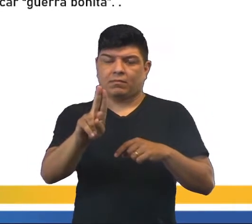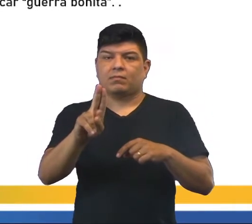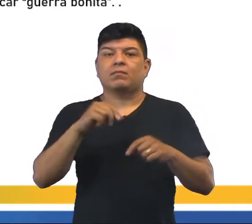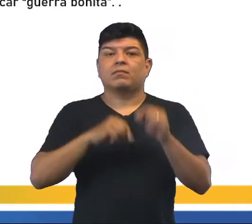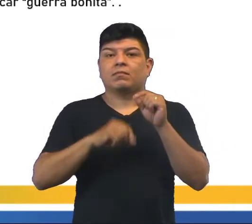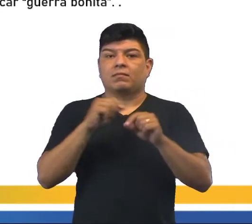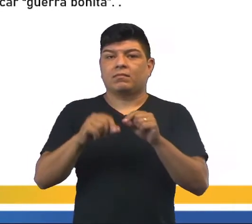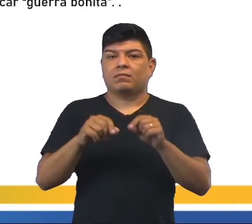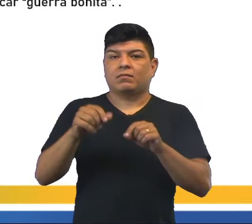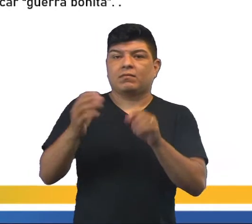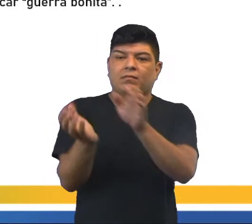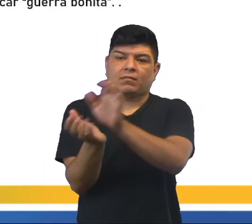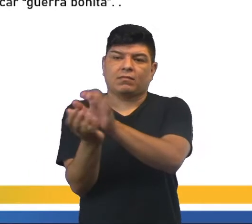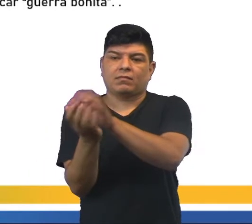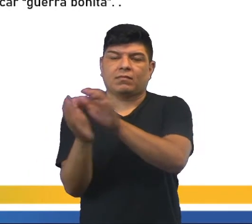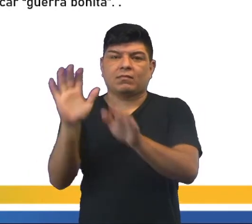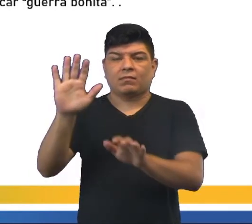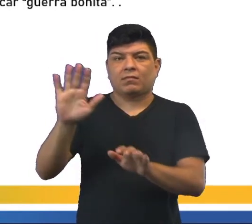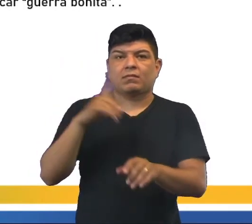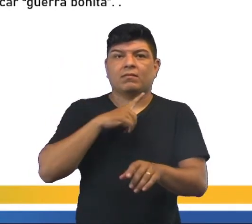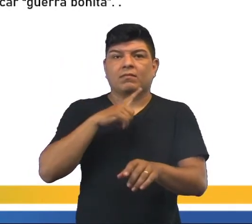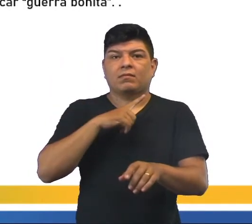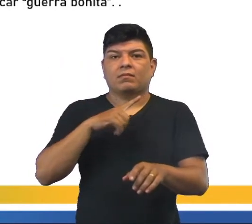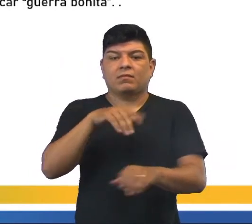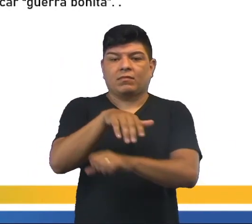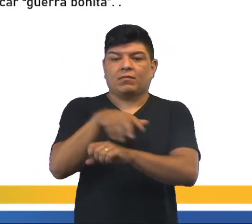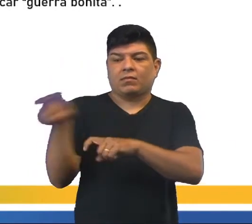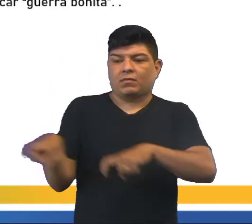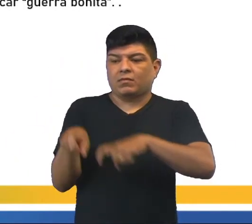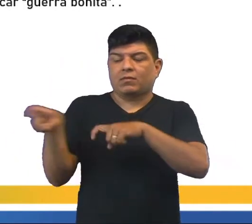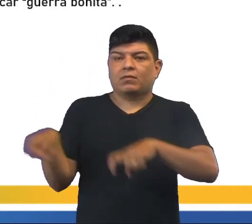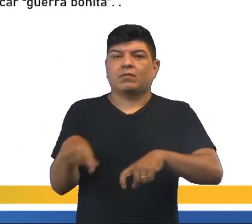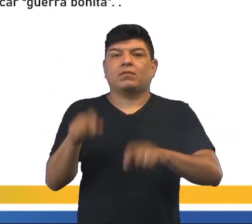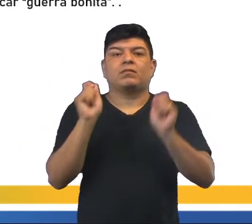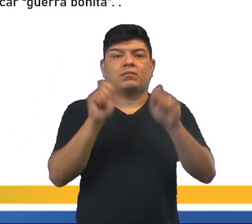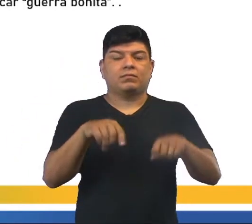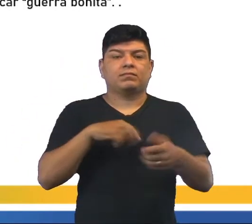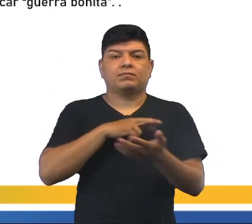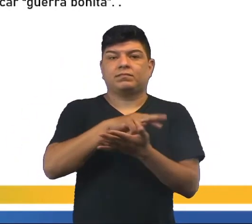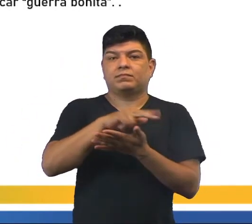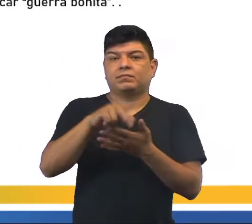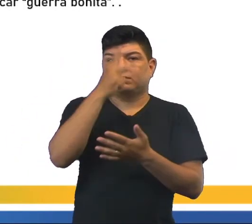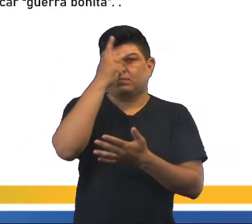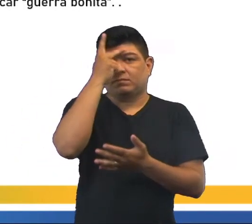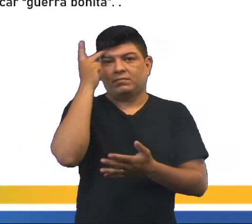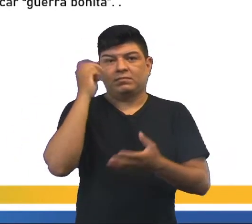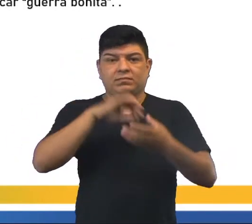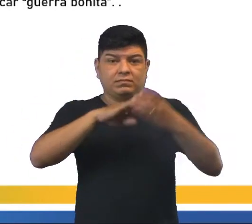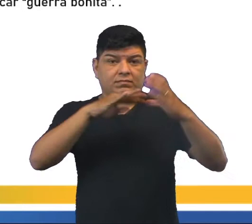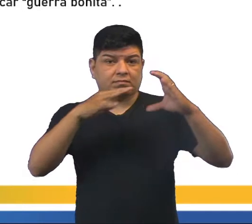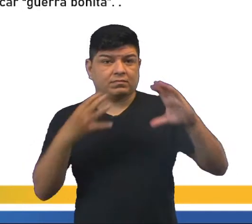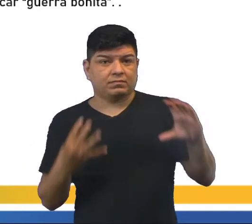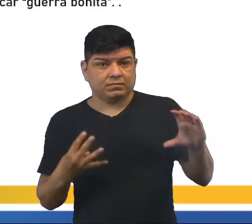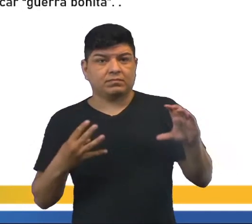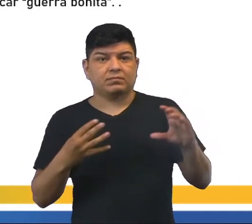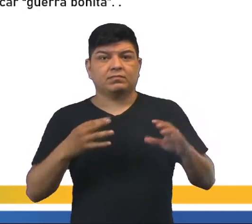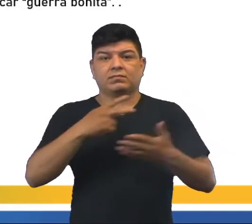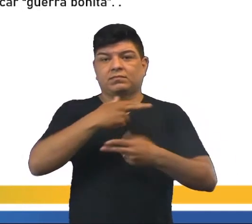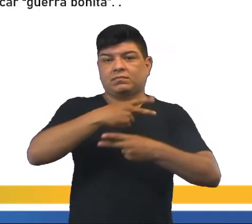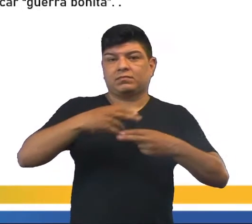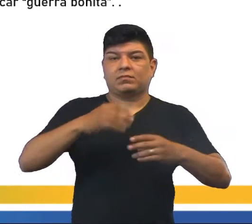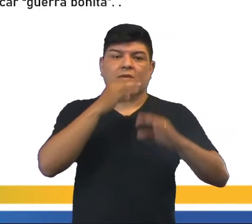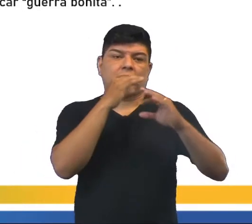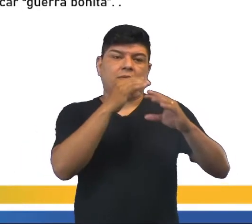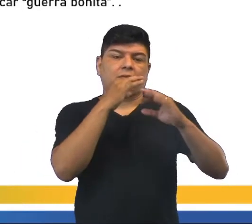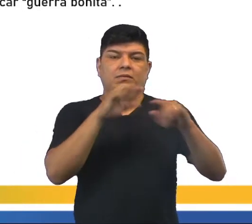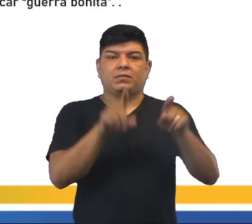engenhos pernambucanos, é também chamado de maracatu rural, e possui diversos personagens caracterizados e instrumentos de sopro